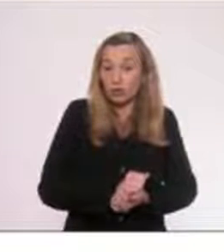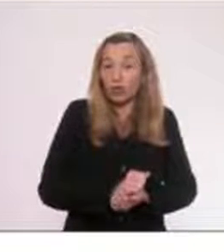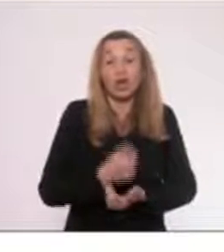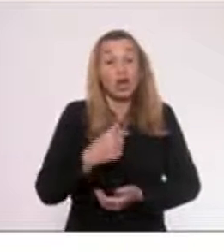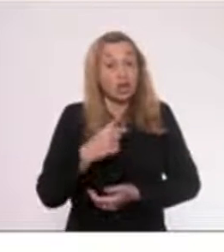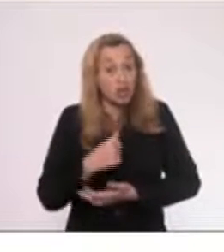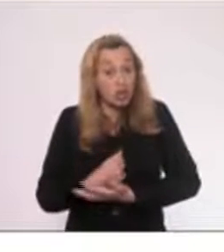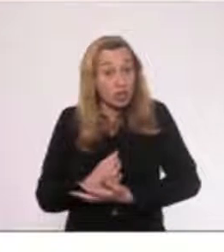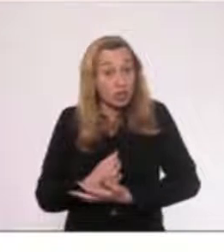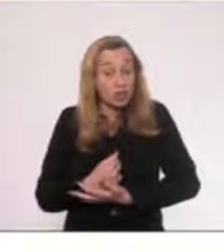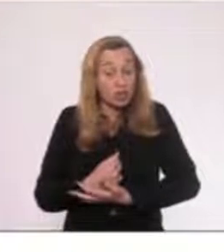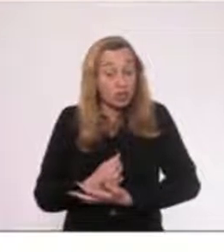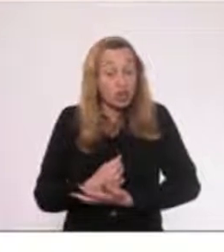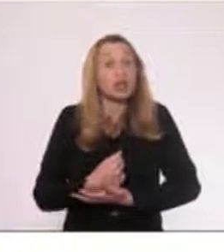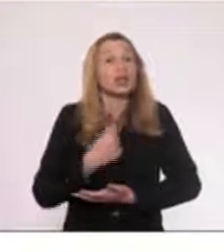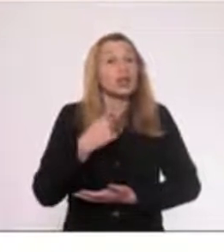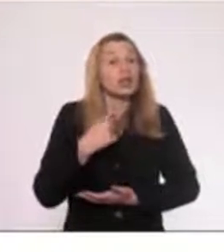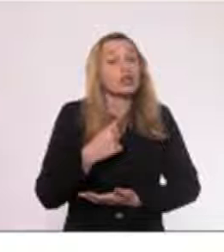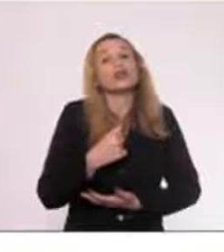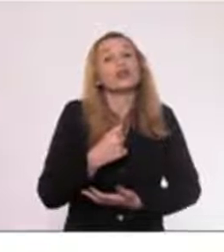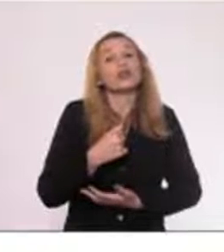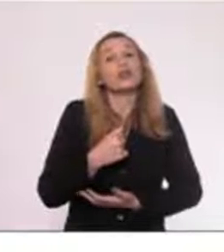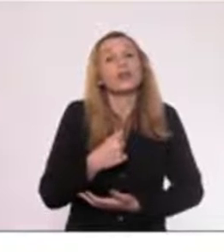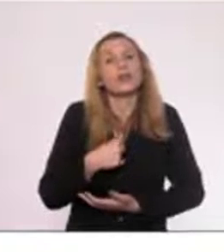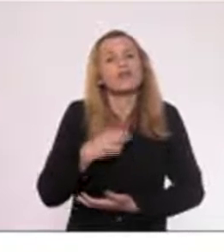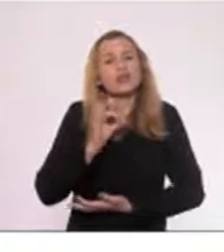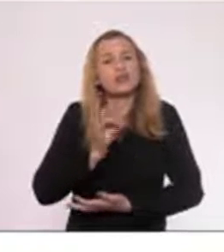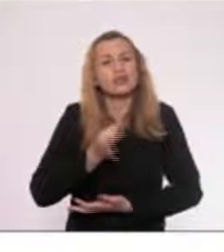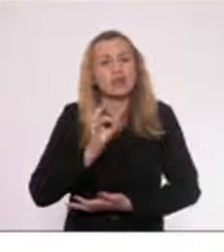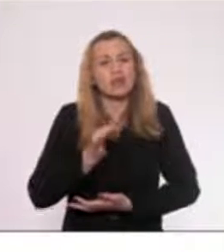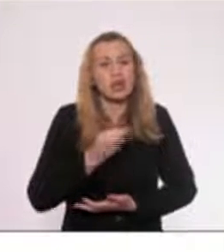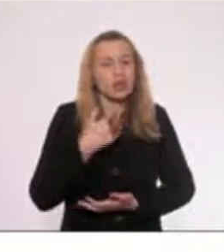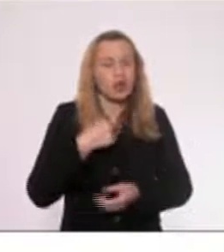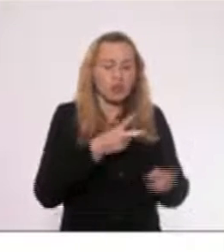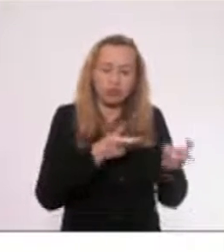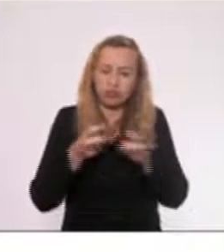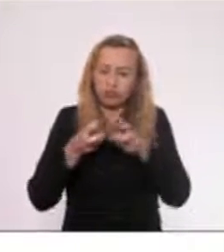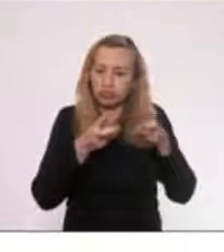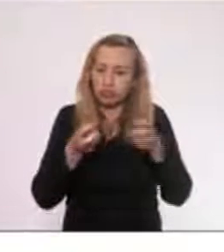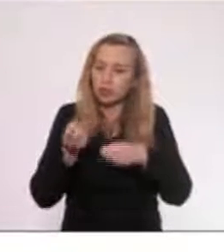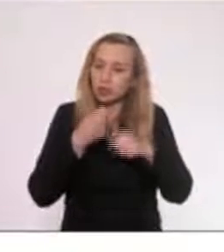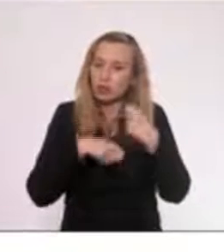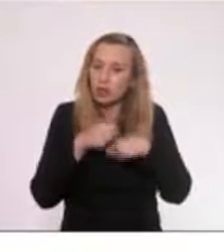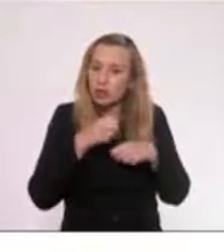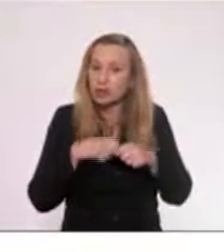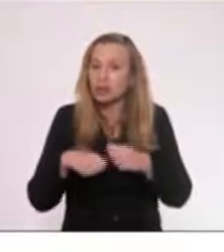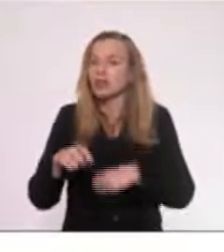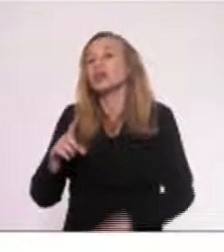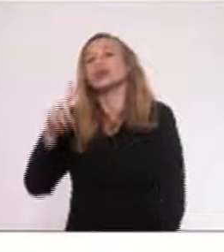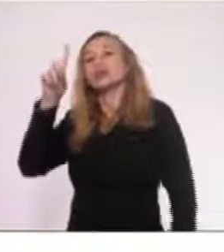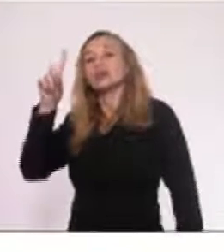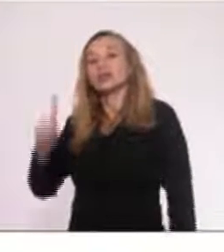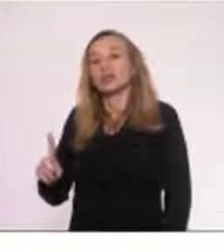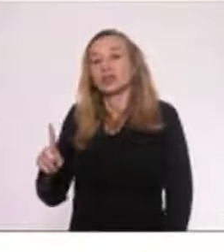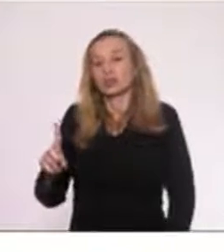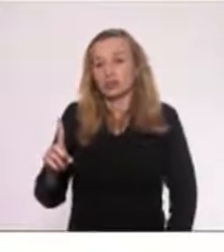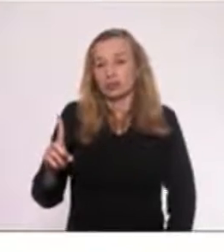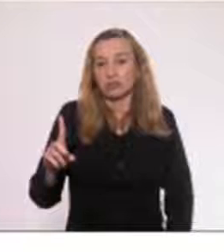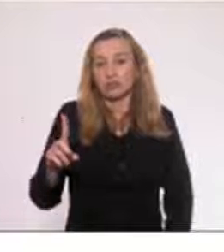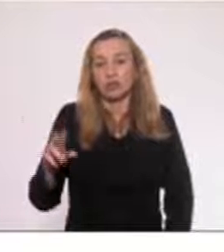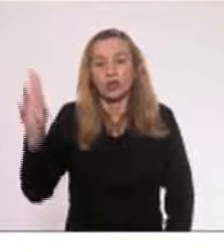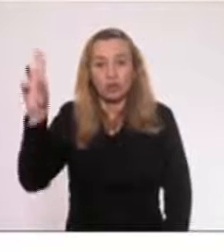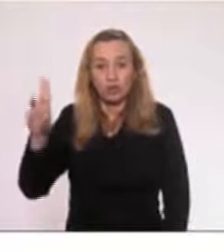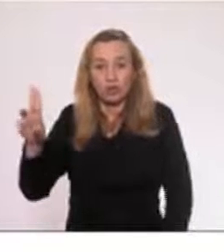comissão de orçamento dessa casa, eu tive o desprazer de observar uma direção da UERJ acuada,